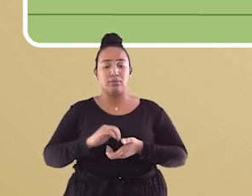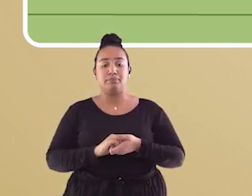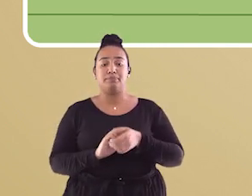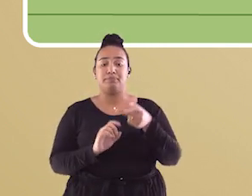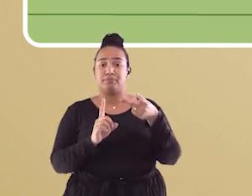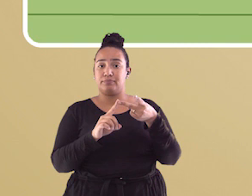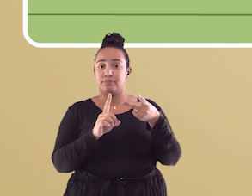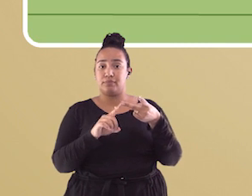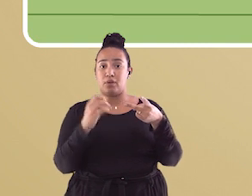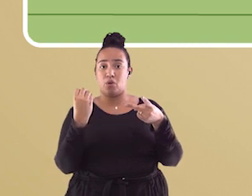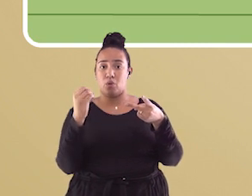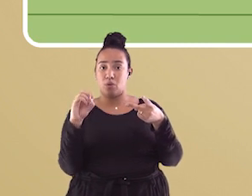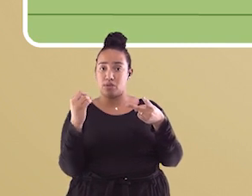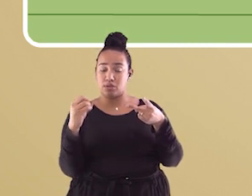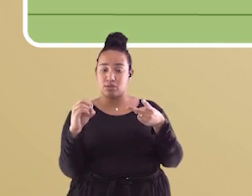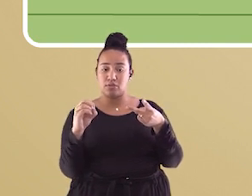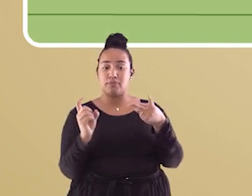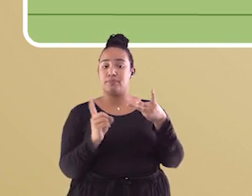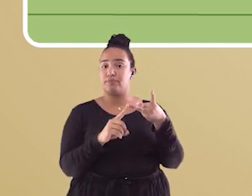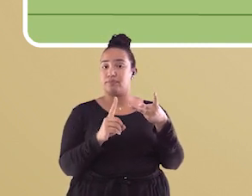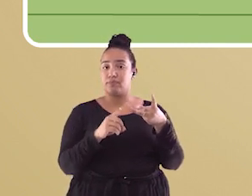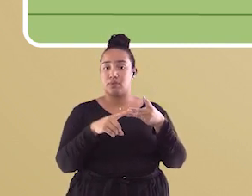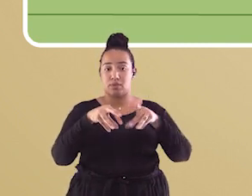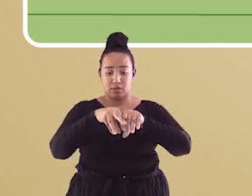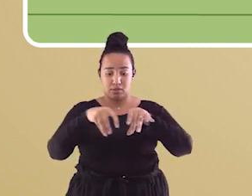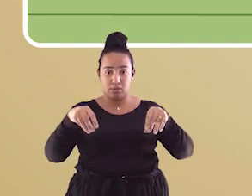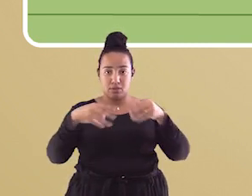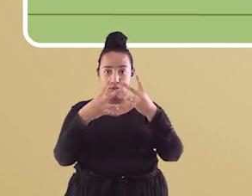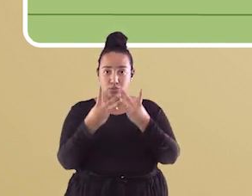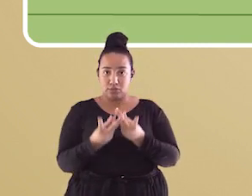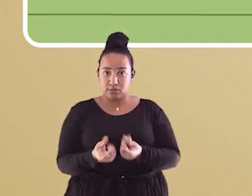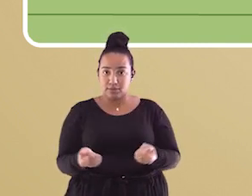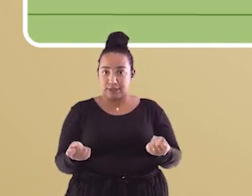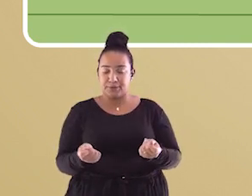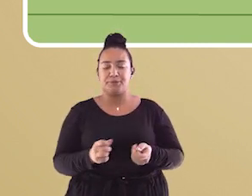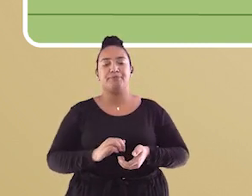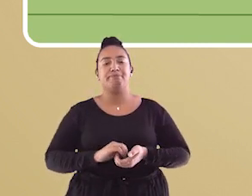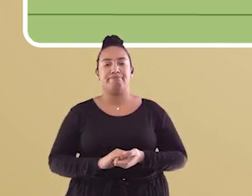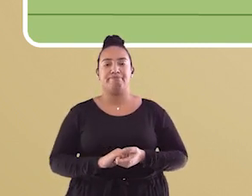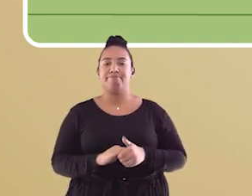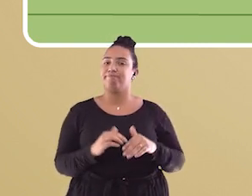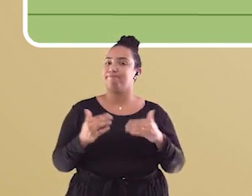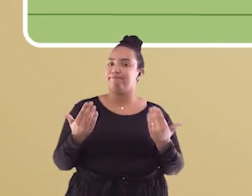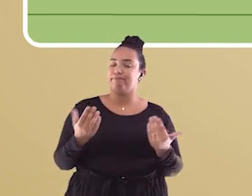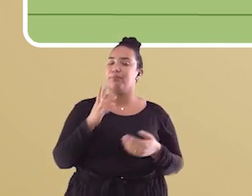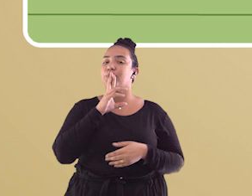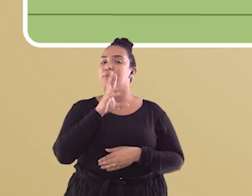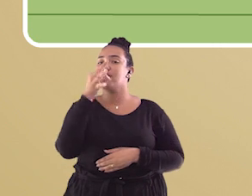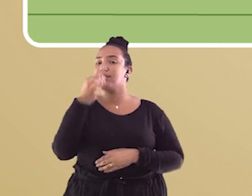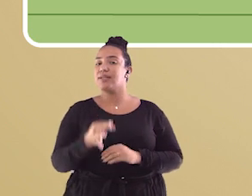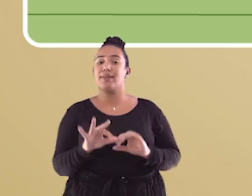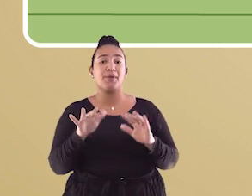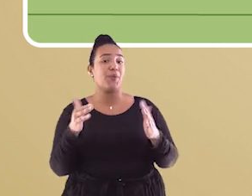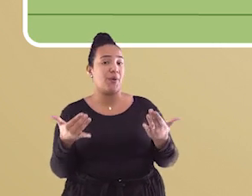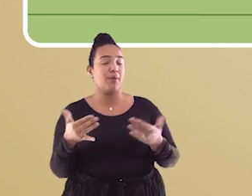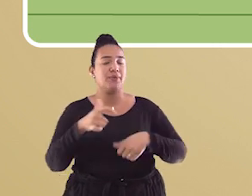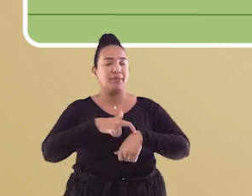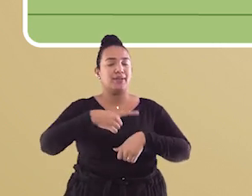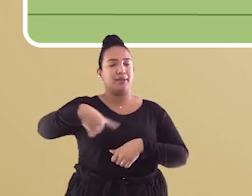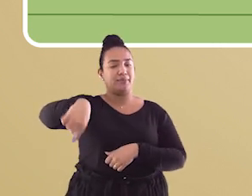E letra C, erosão. E aí, qual a resposta correta? Eu vou te dar um tempinho para analisar.